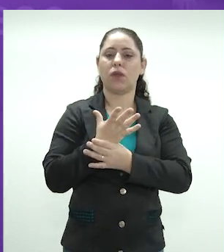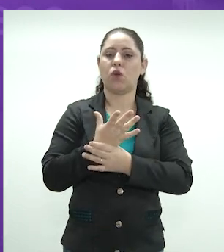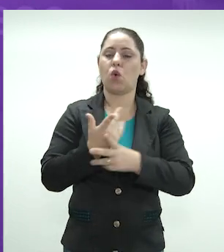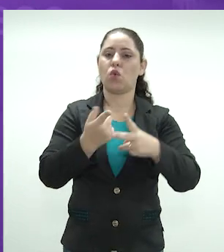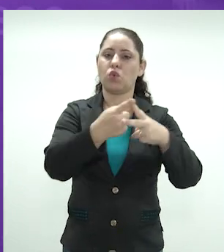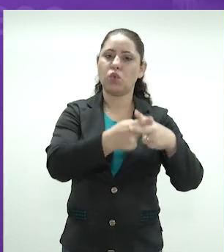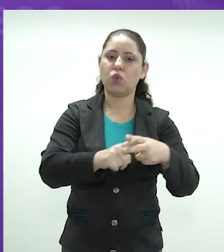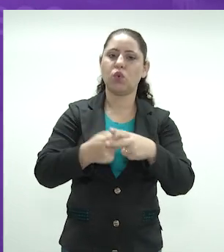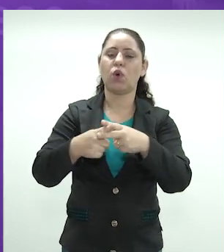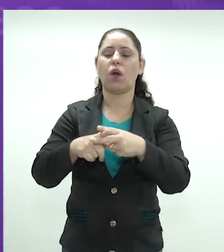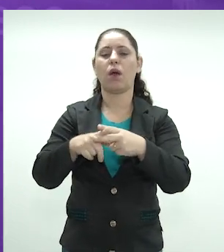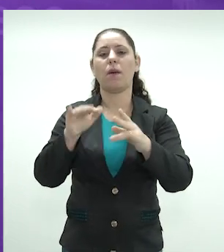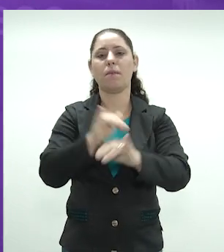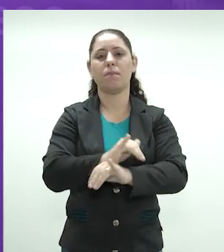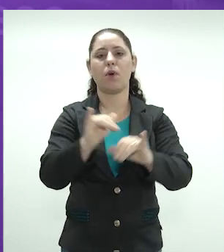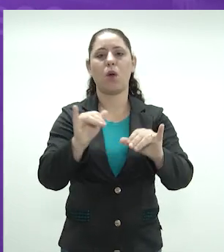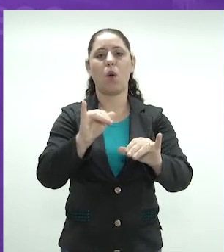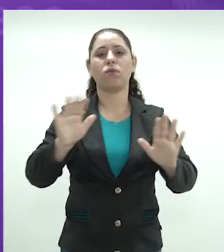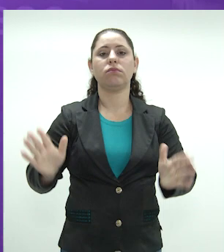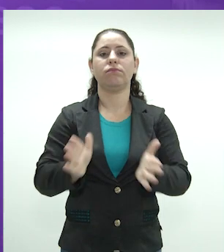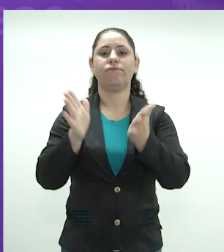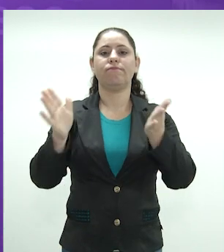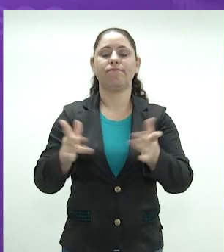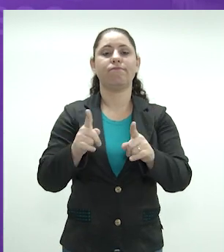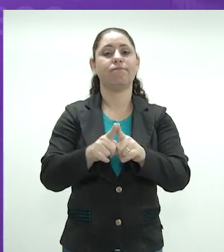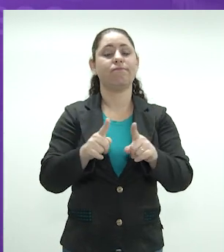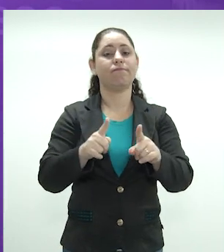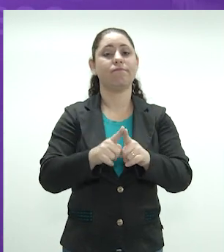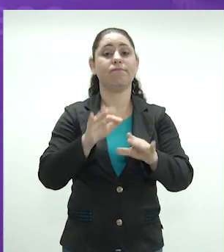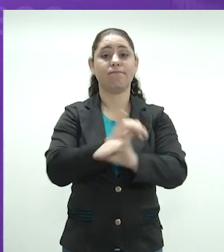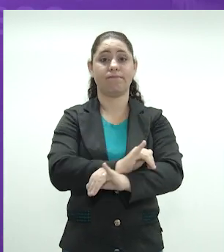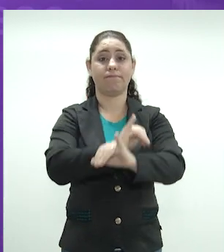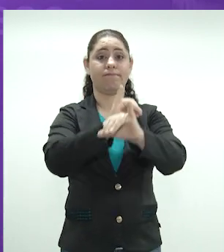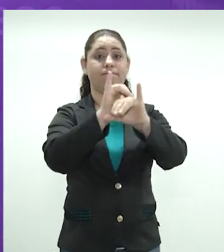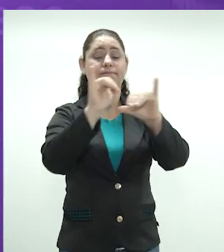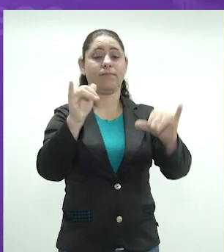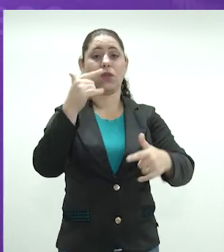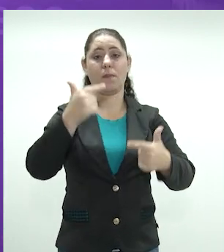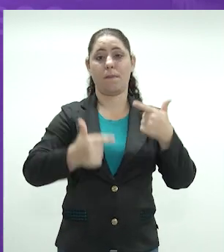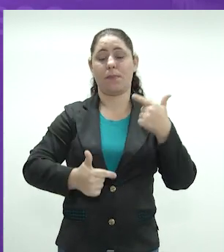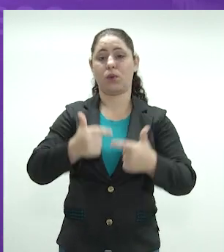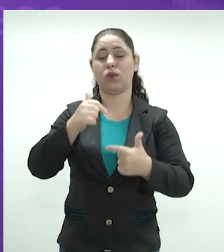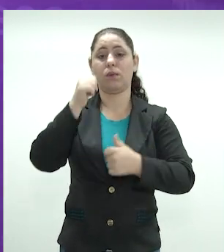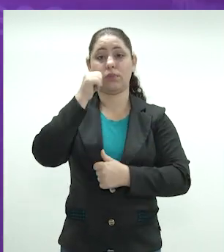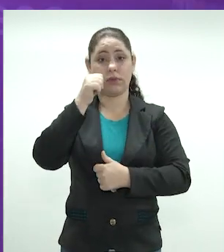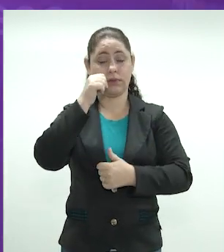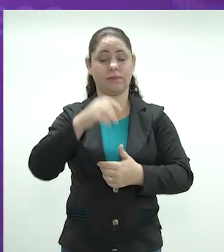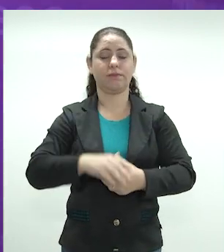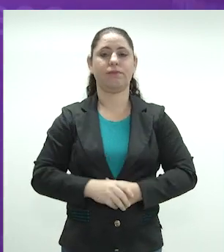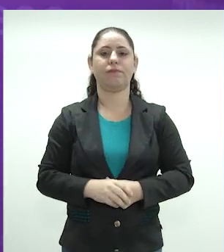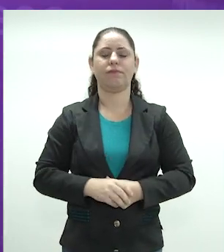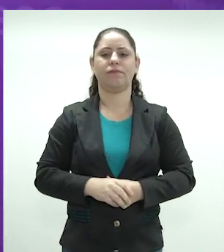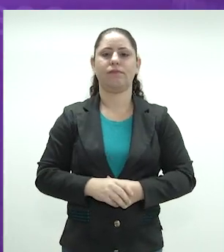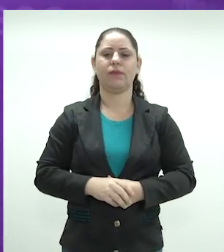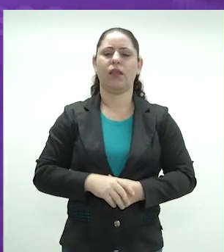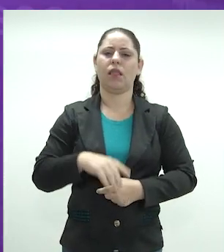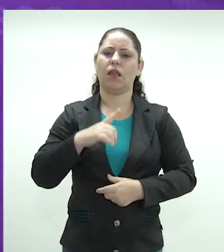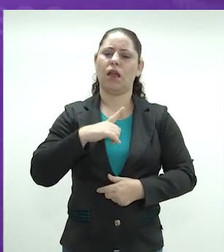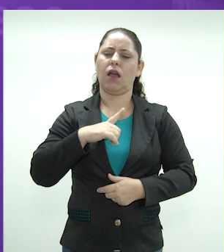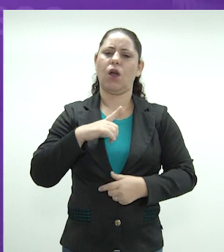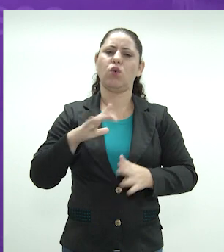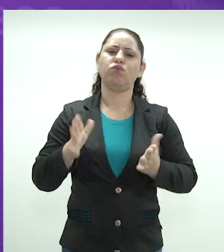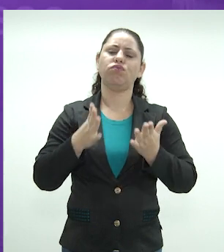e manutenção de programas de promoção e difusão de política por mulheres. Apesar